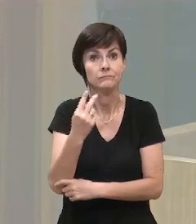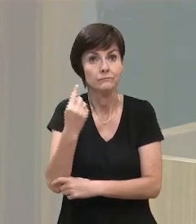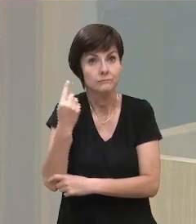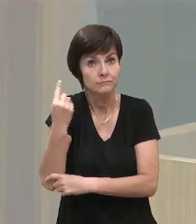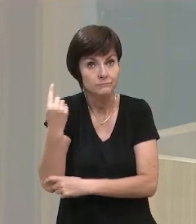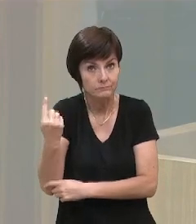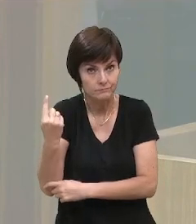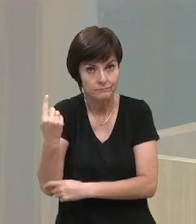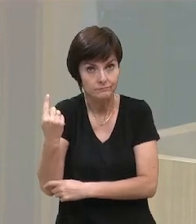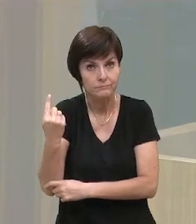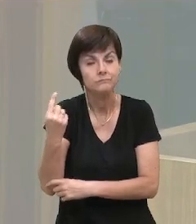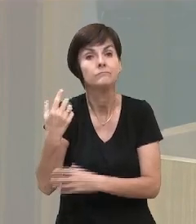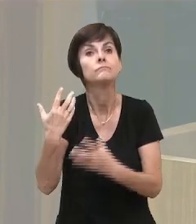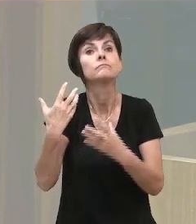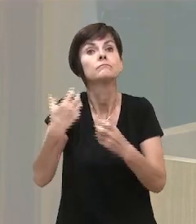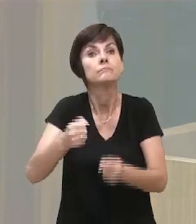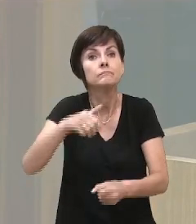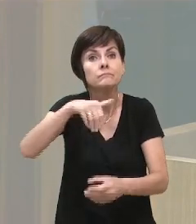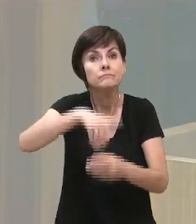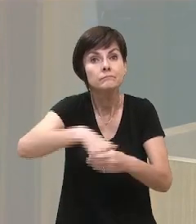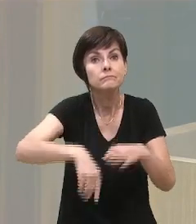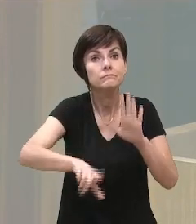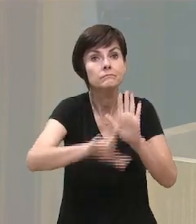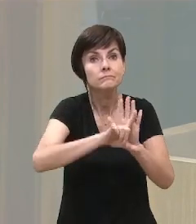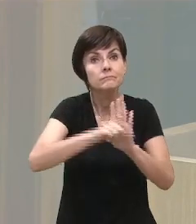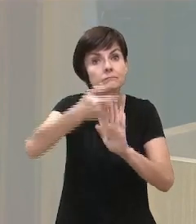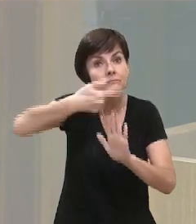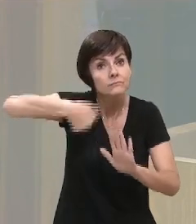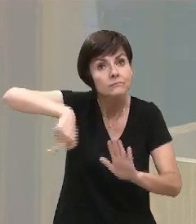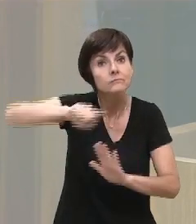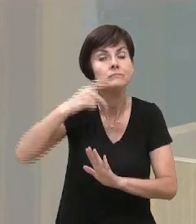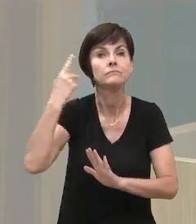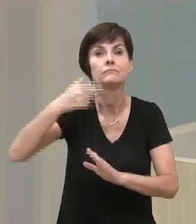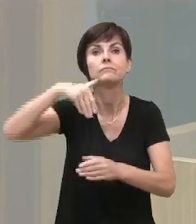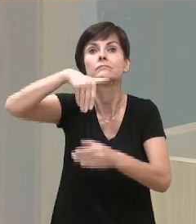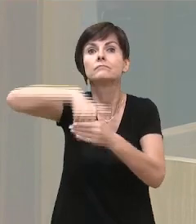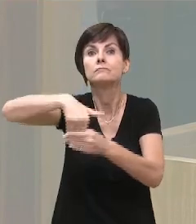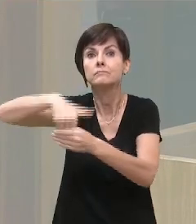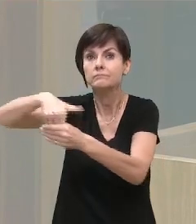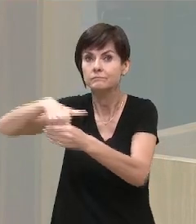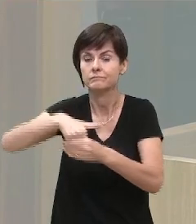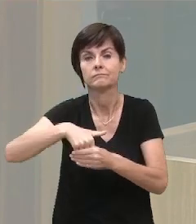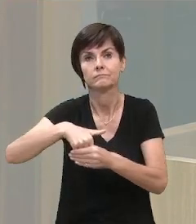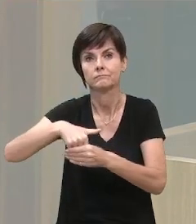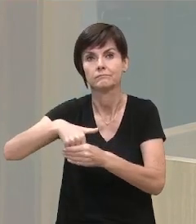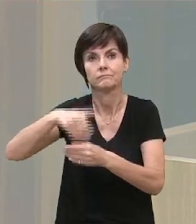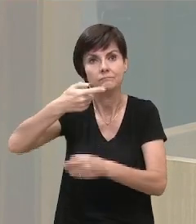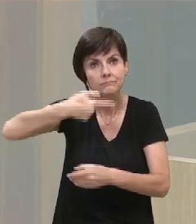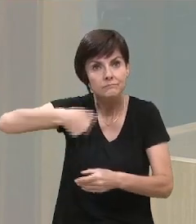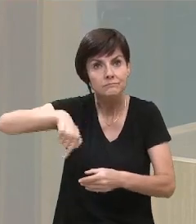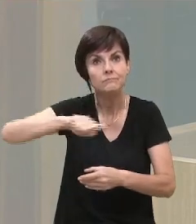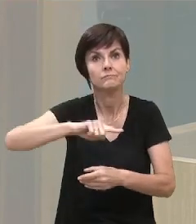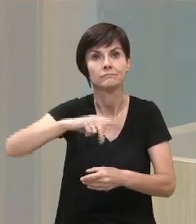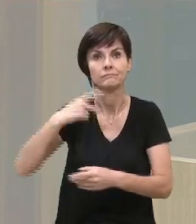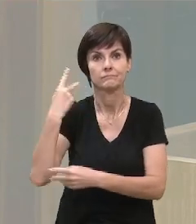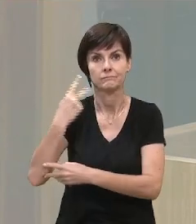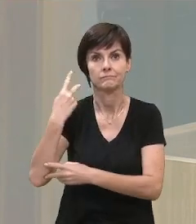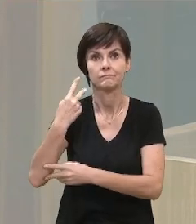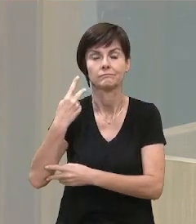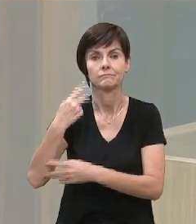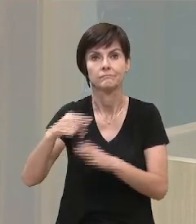2021 foi aprovada a lei por nós vereadores aqui dessa casa, a